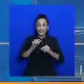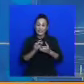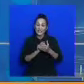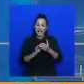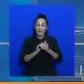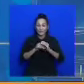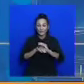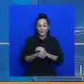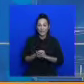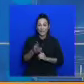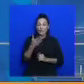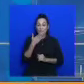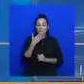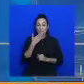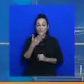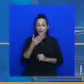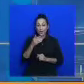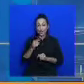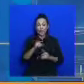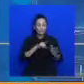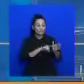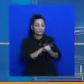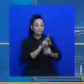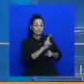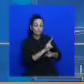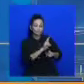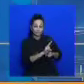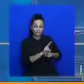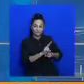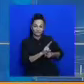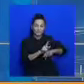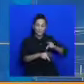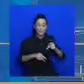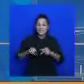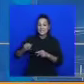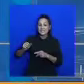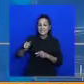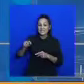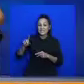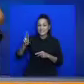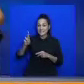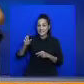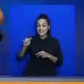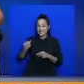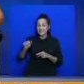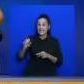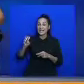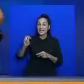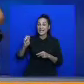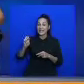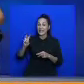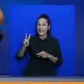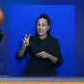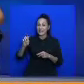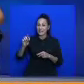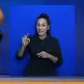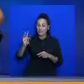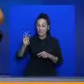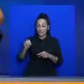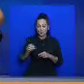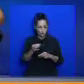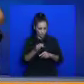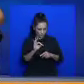Lotomania. Vamos pedir agora a confirmação dos auditores populares, a Sandra e o Everton. Os auditores confirmam? Sim, confirmo.